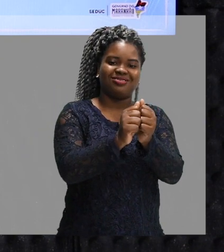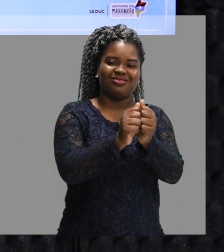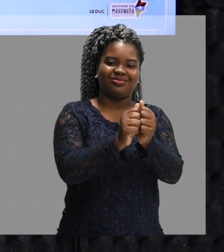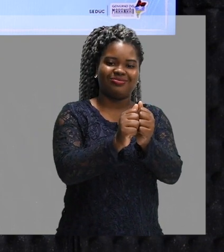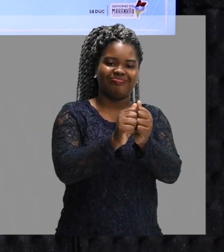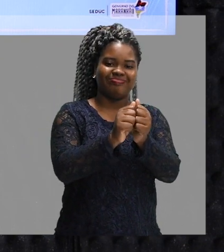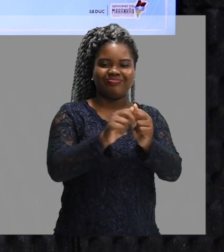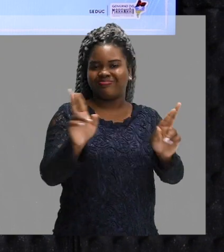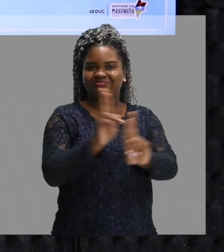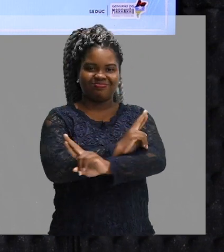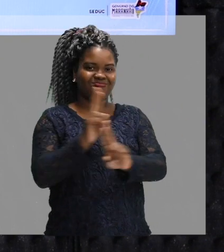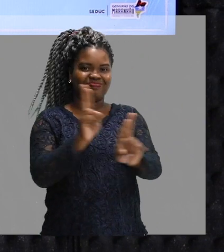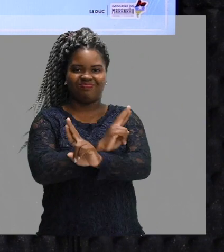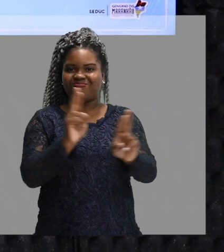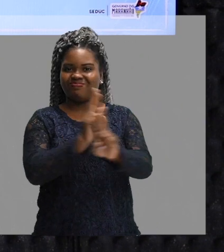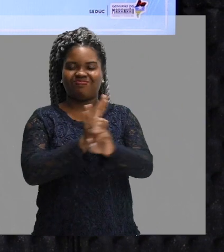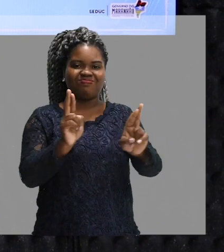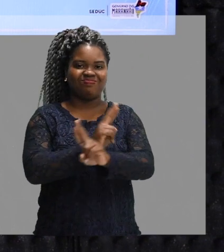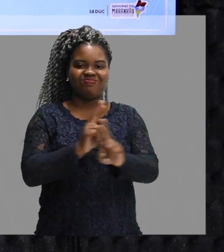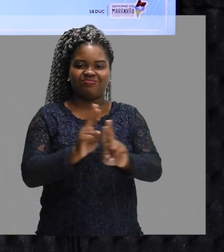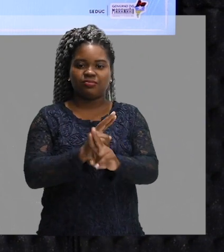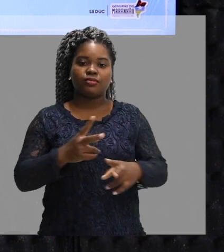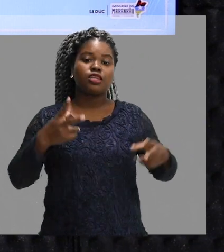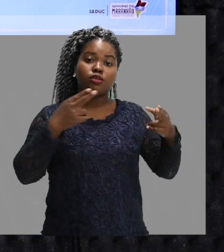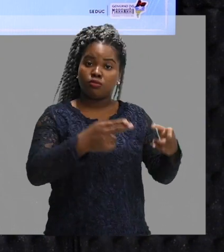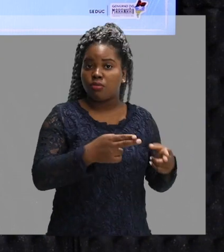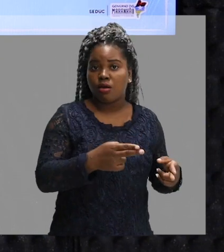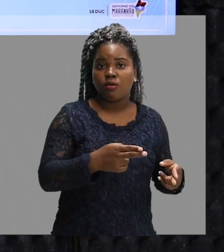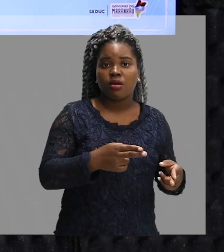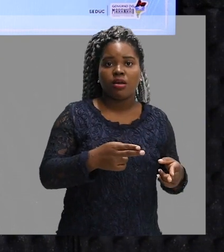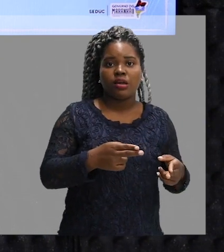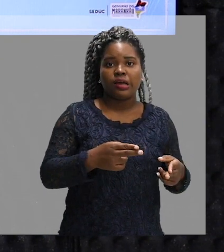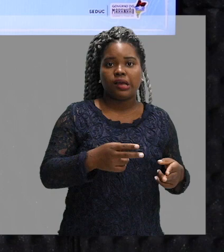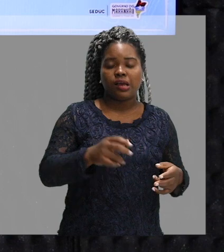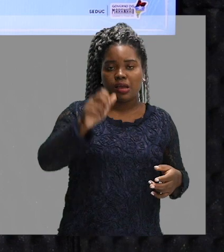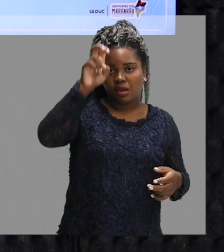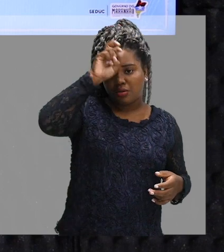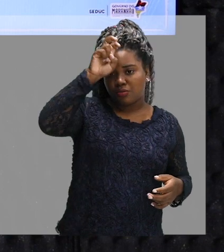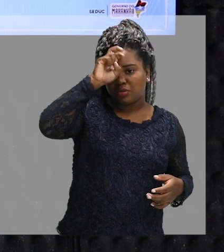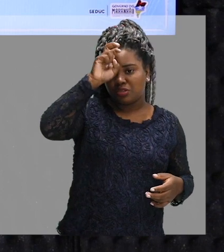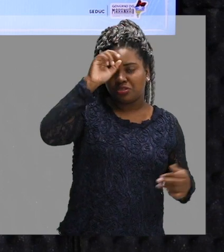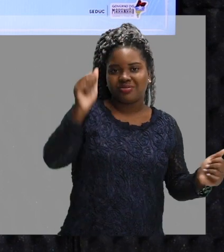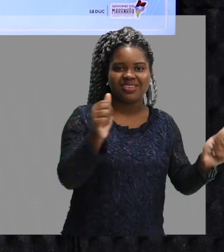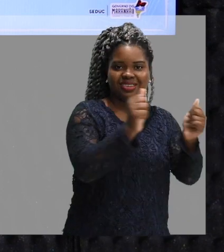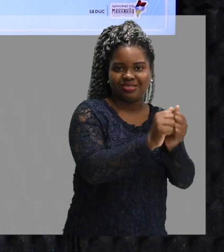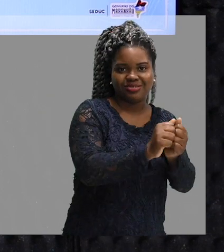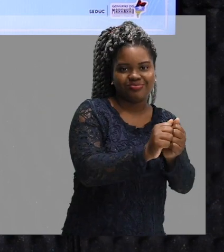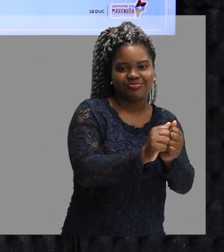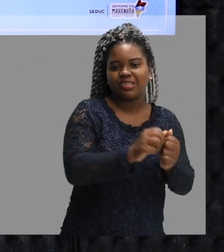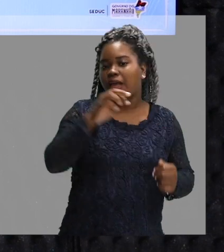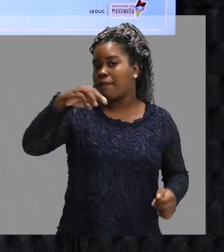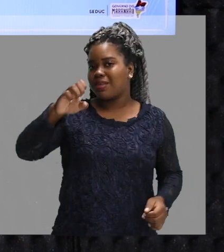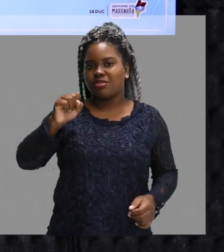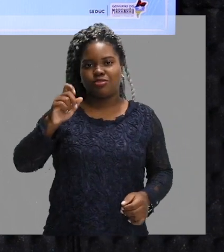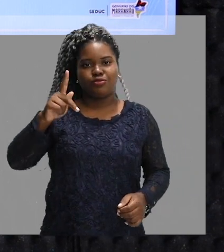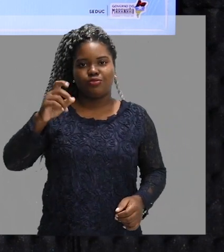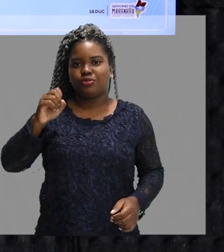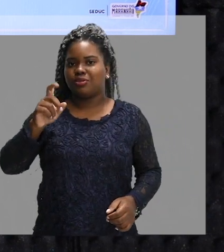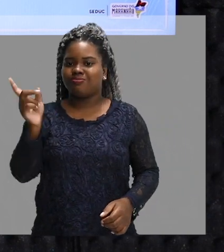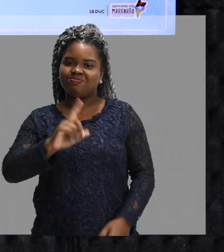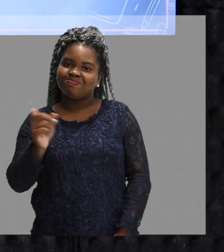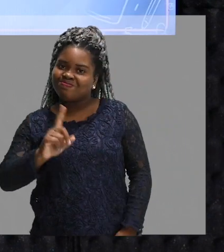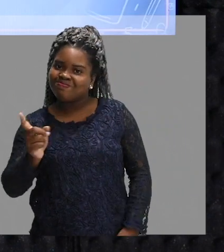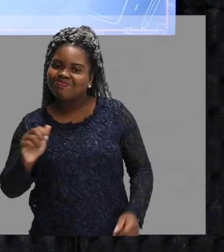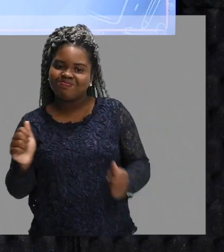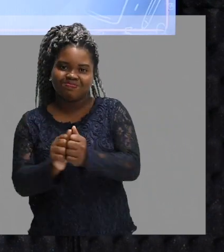deles não se entenderem, assim como o Egito foi unificando o império até formar essa cultura gigantesca. E